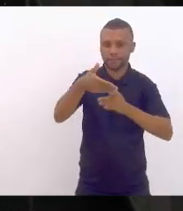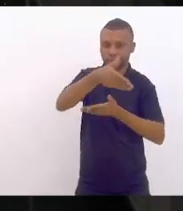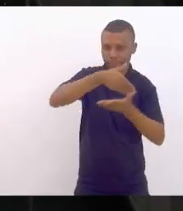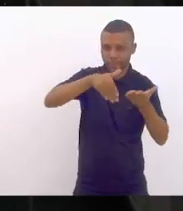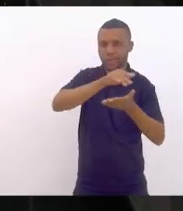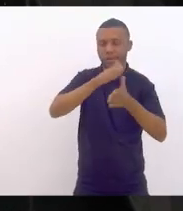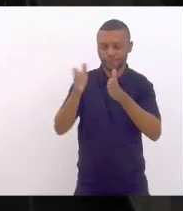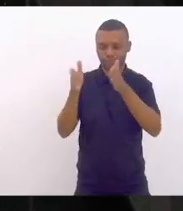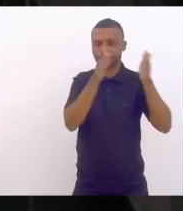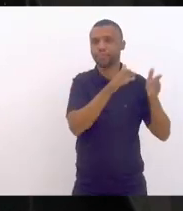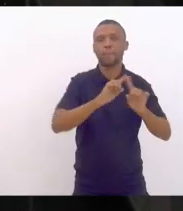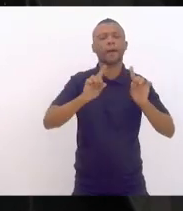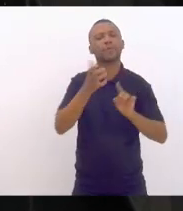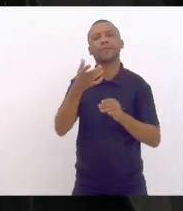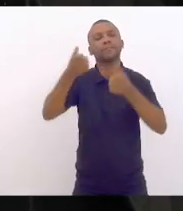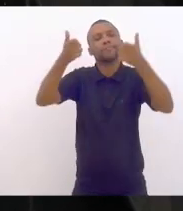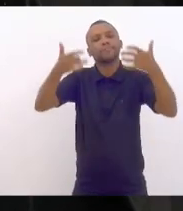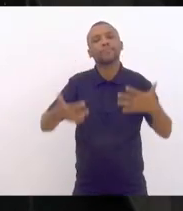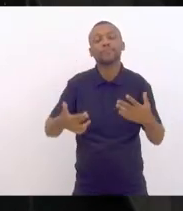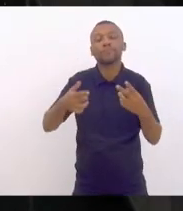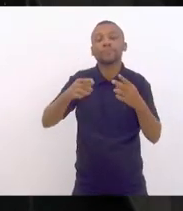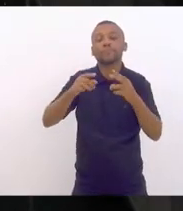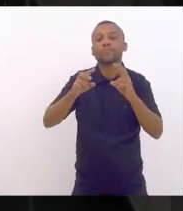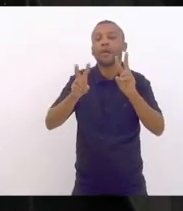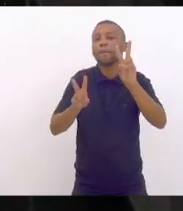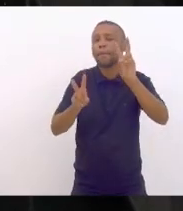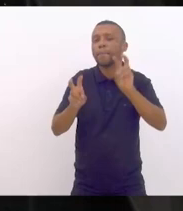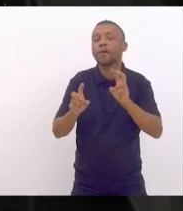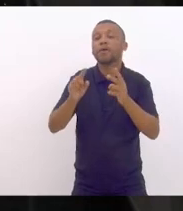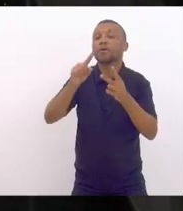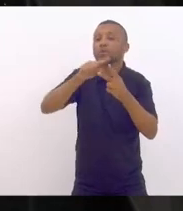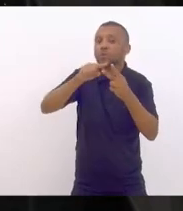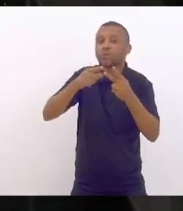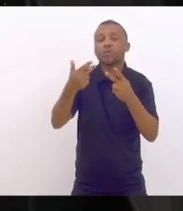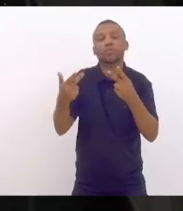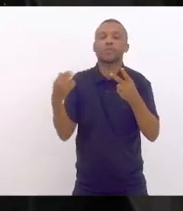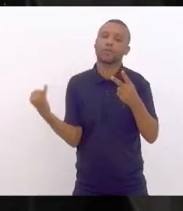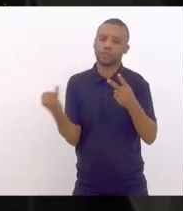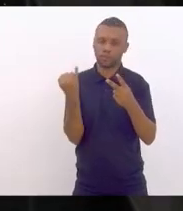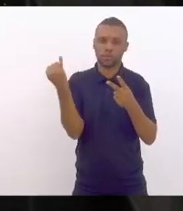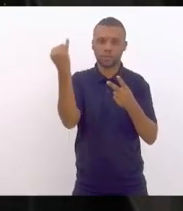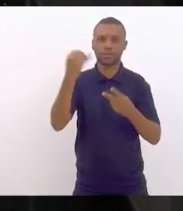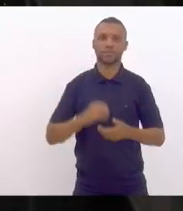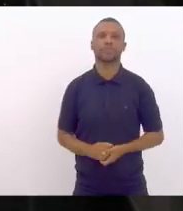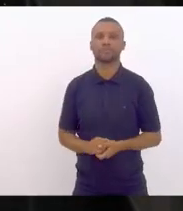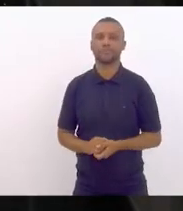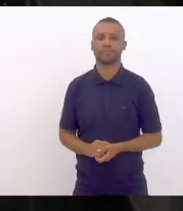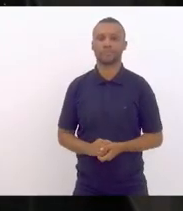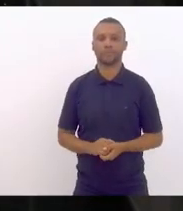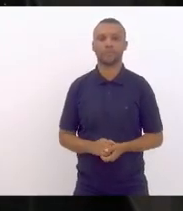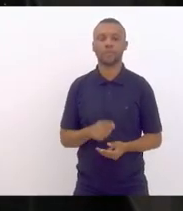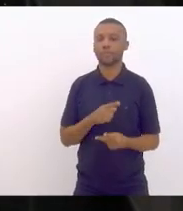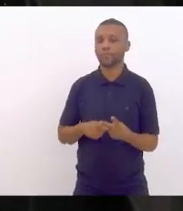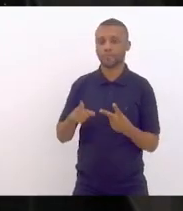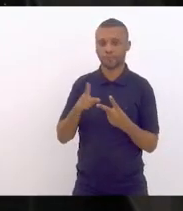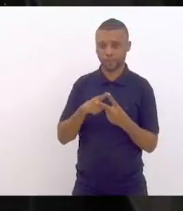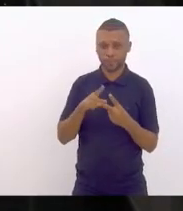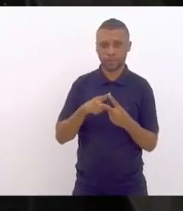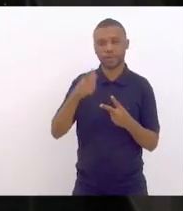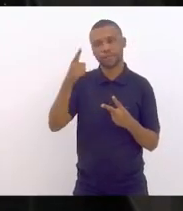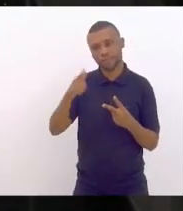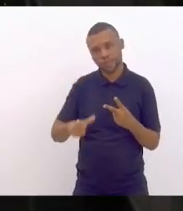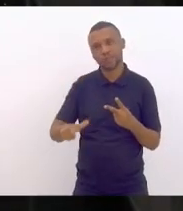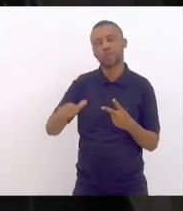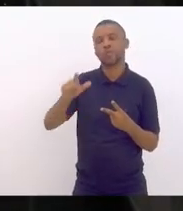Eliomar fazer menção a duas coisas que são importantes também primeiro mais três ou quatro casos